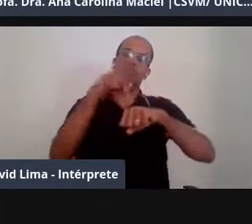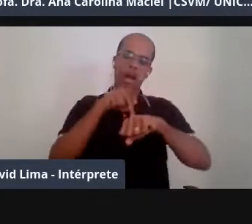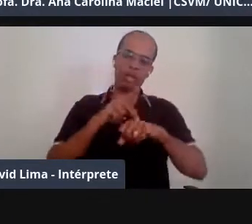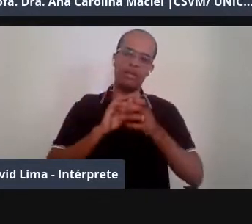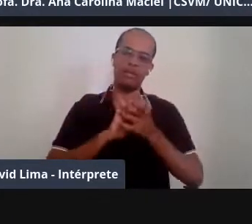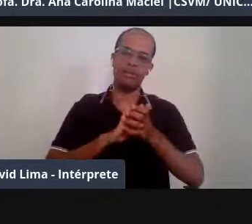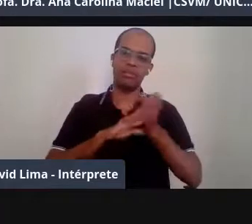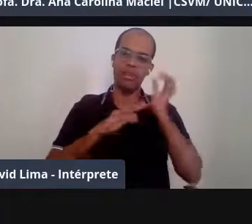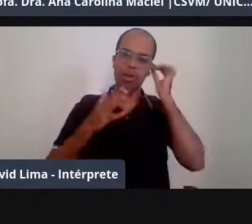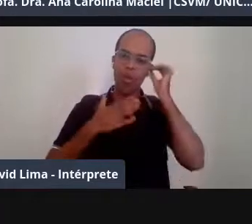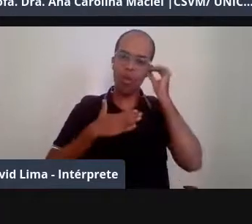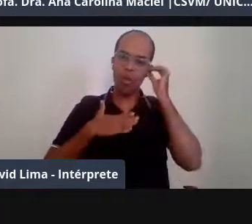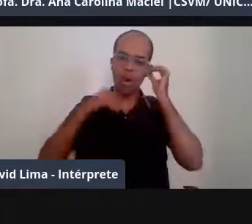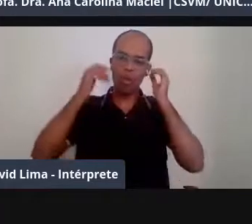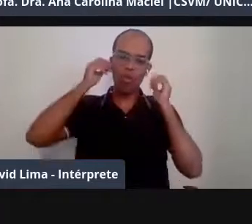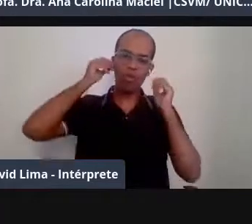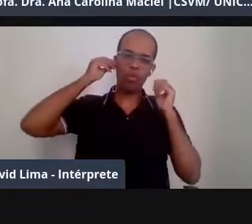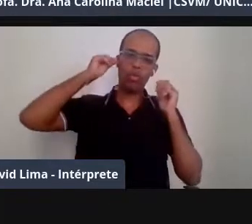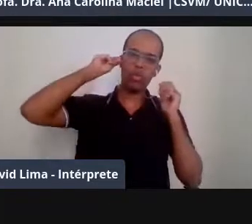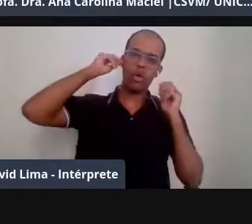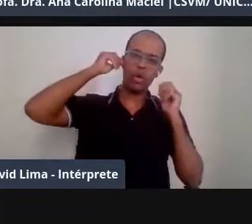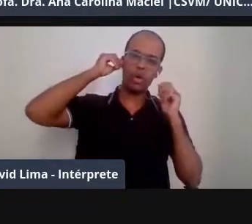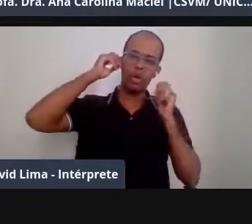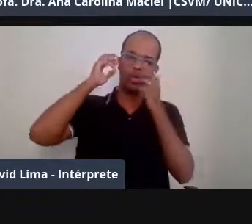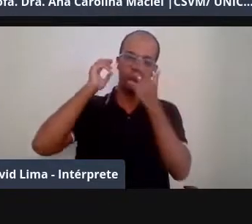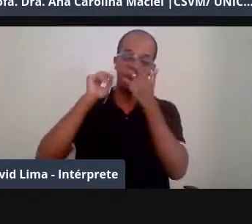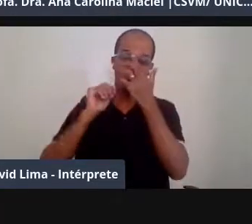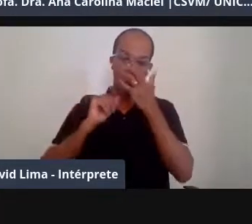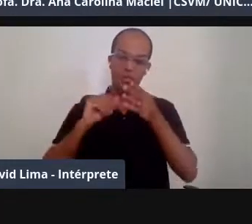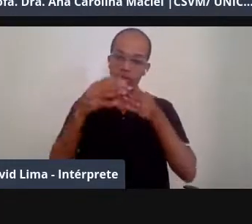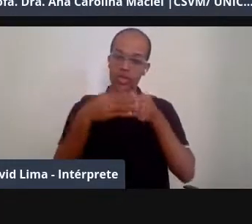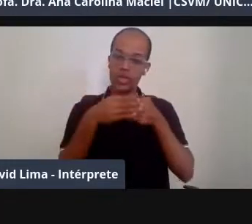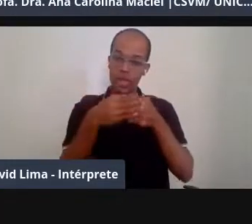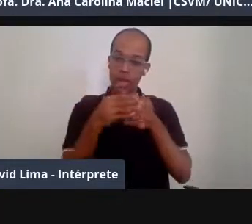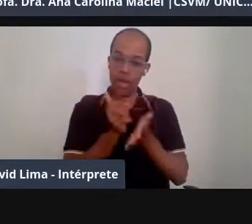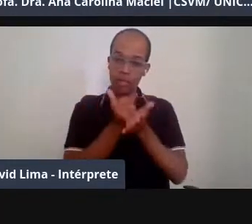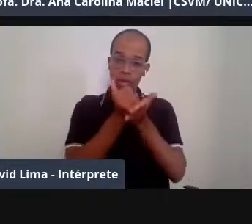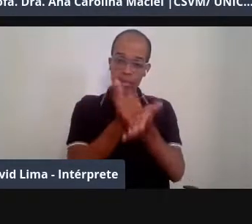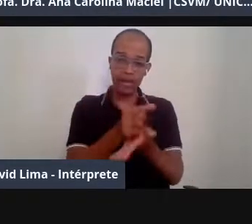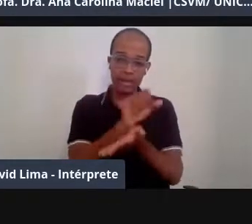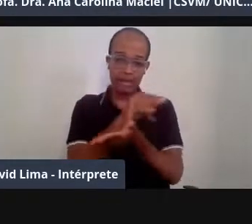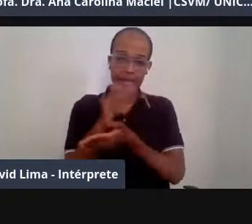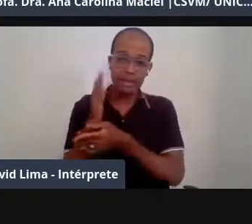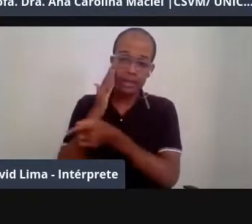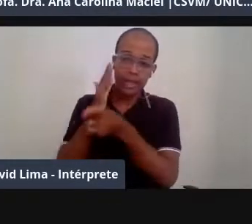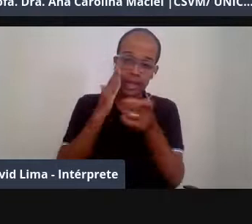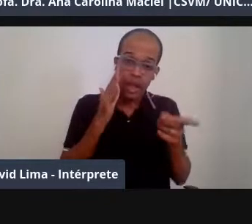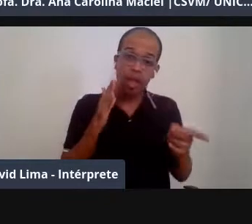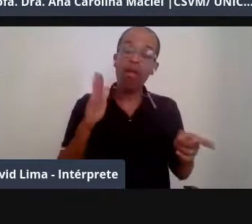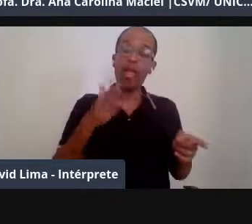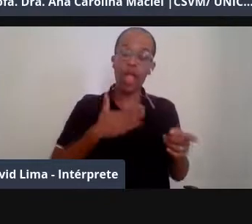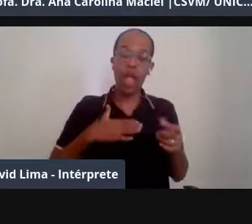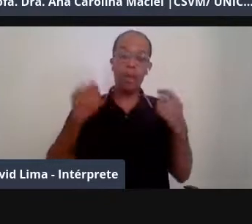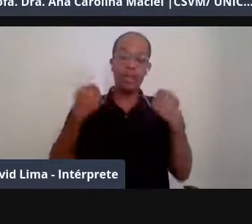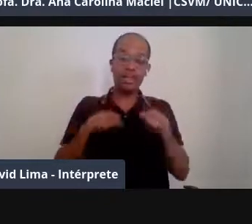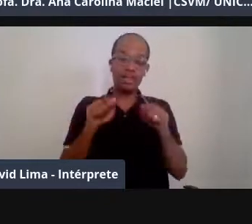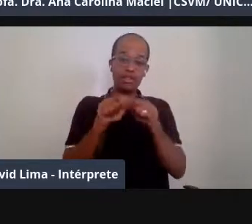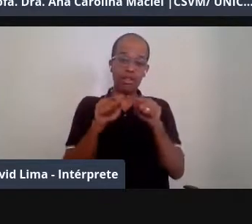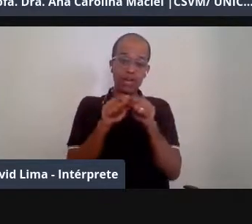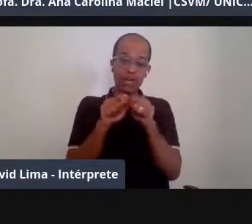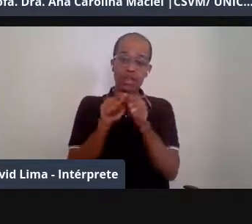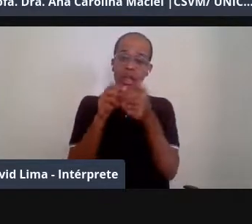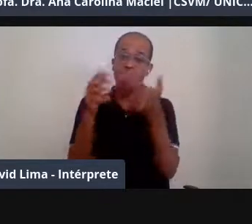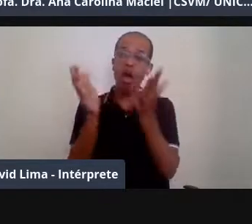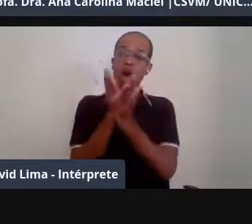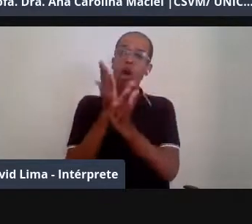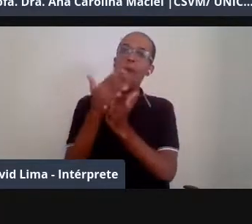eu proponho que esses encaminhamentos, inclusive, se entenderem que eu tenha que fazer algum requerimento